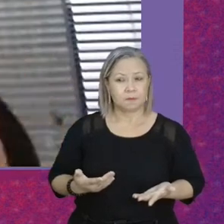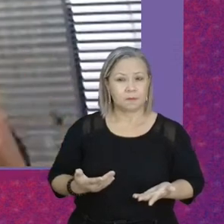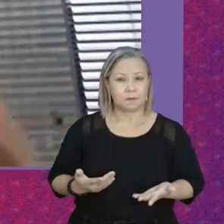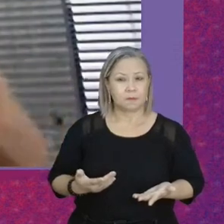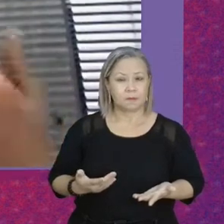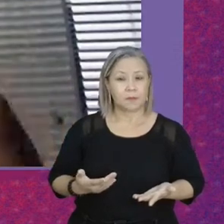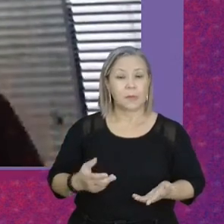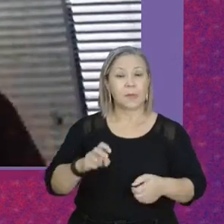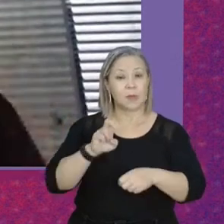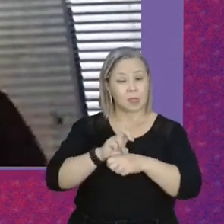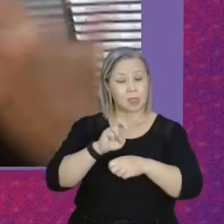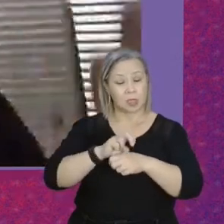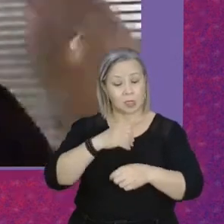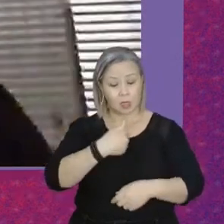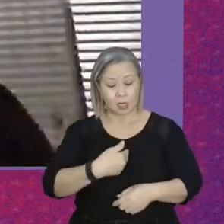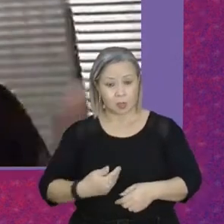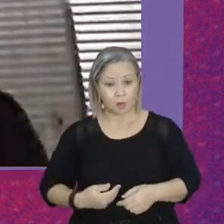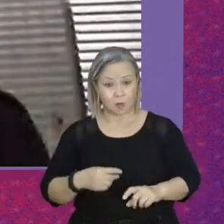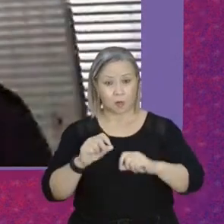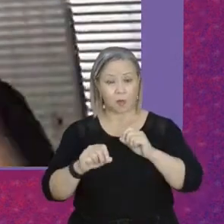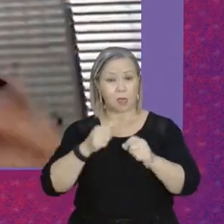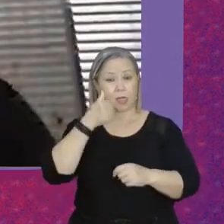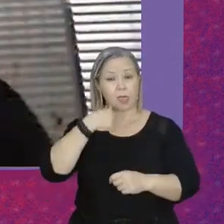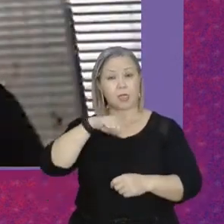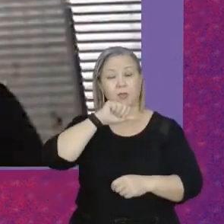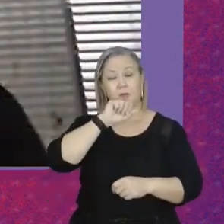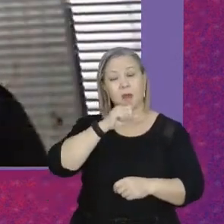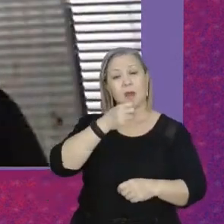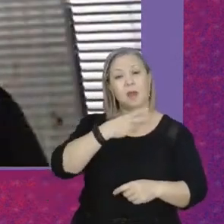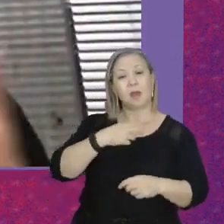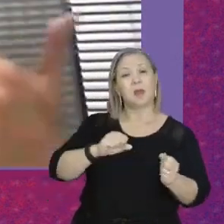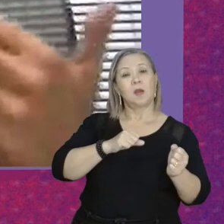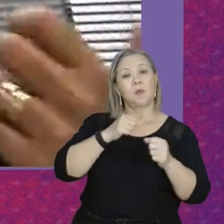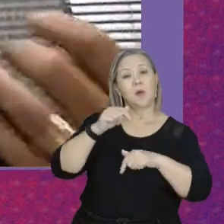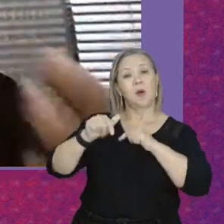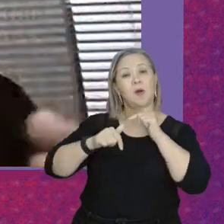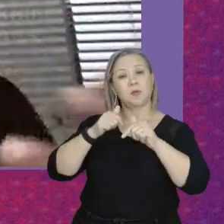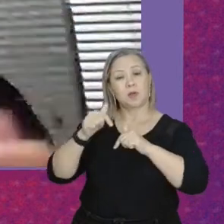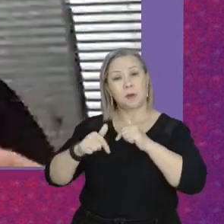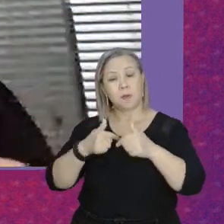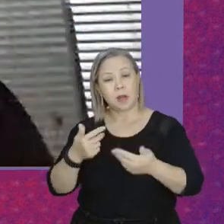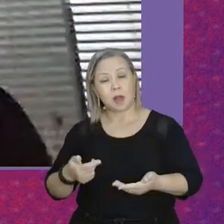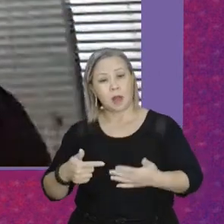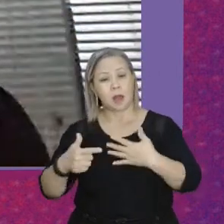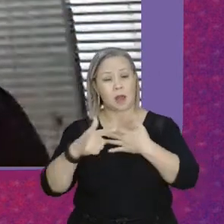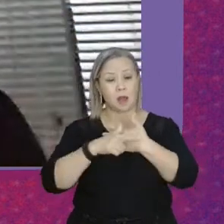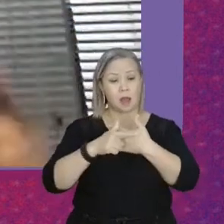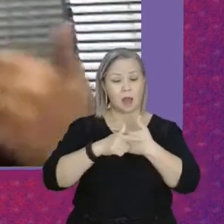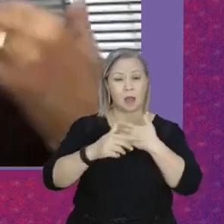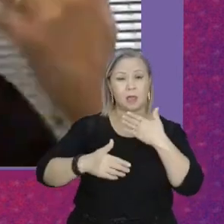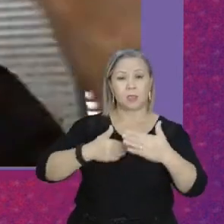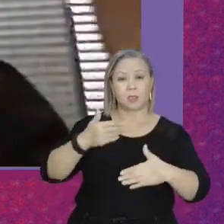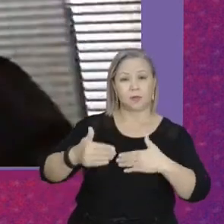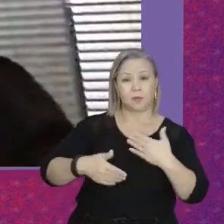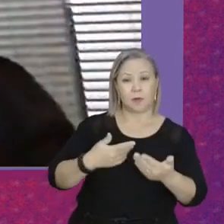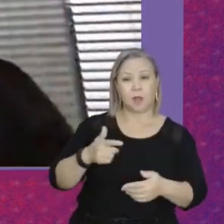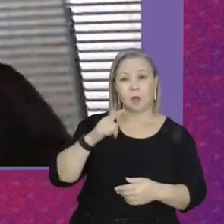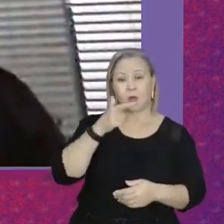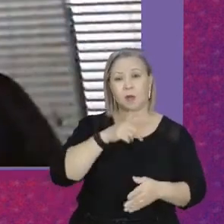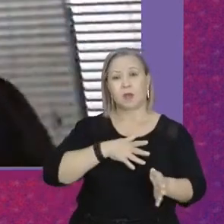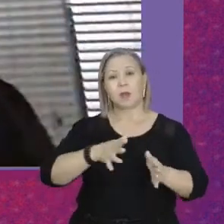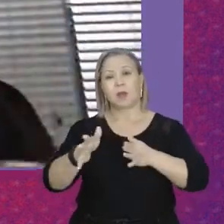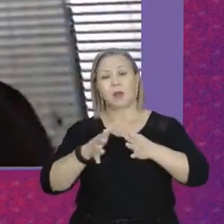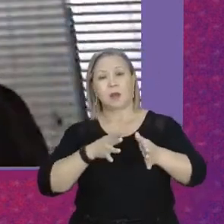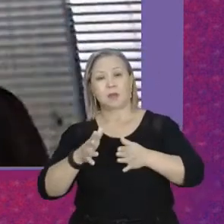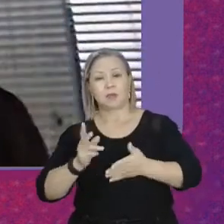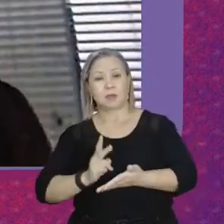das creches públicas, para que as mães também desenvolvam, né, seus outros papéis, consigam acesso e permanência